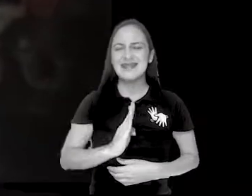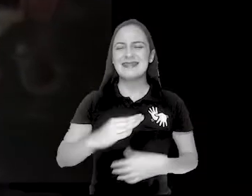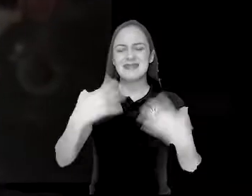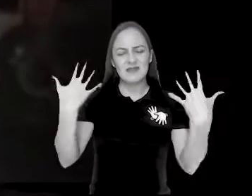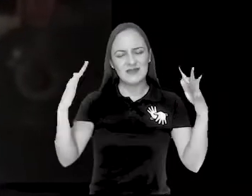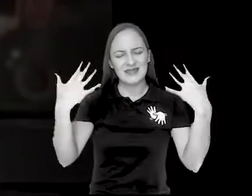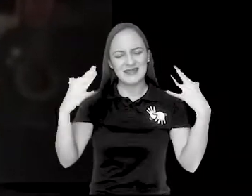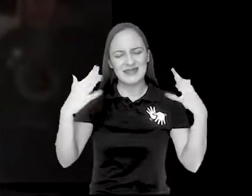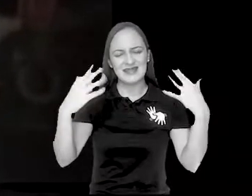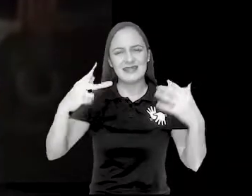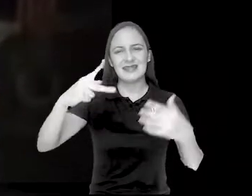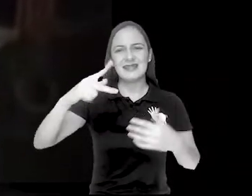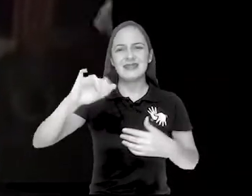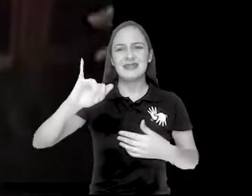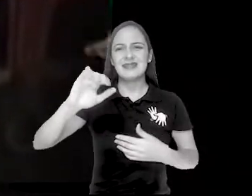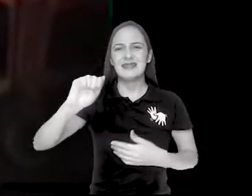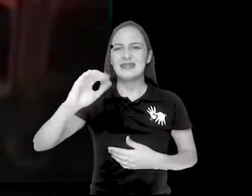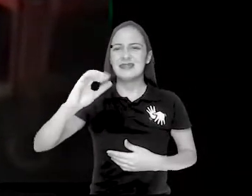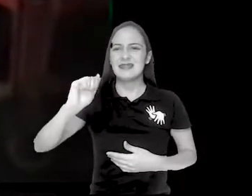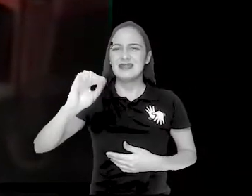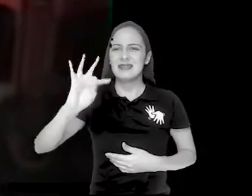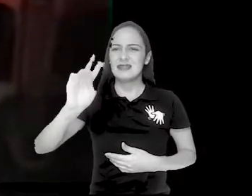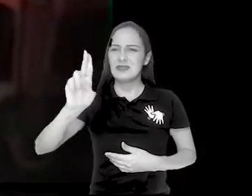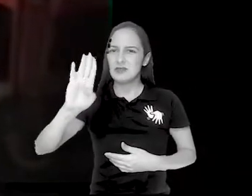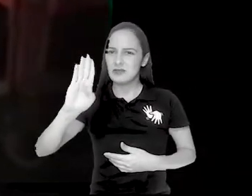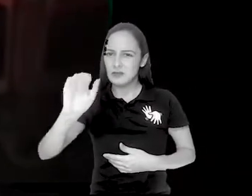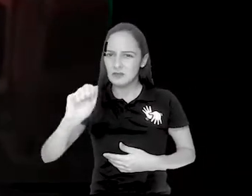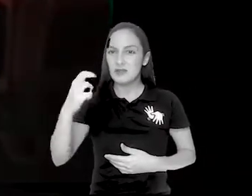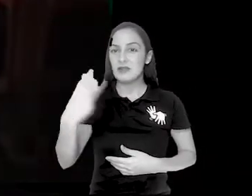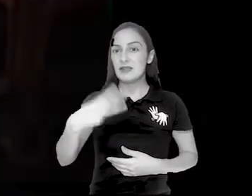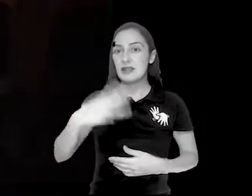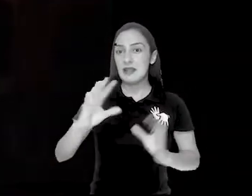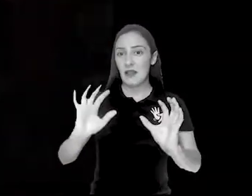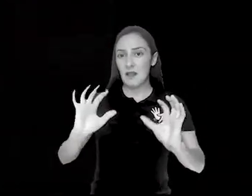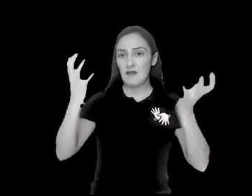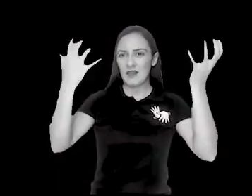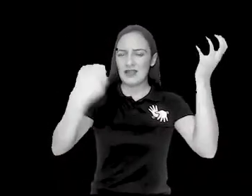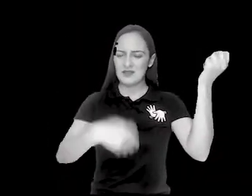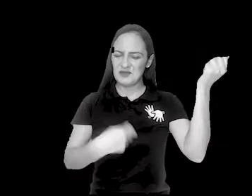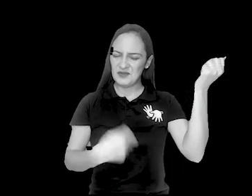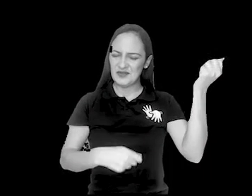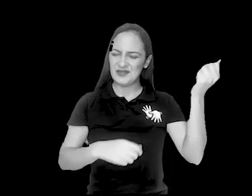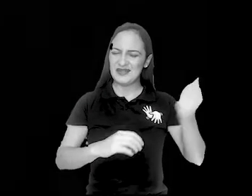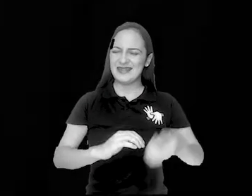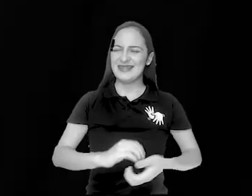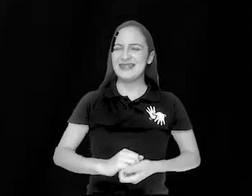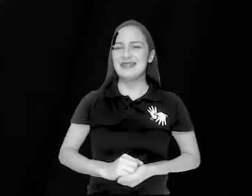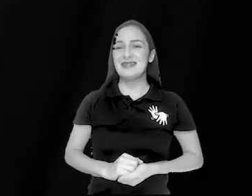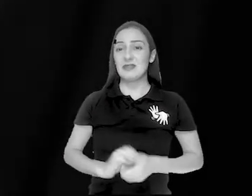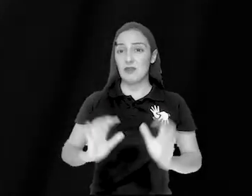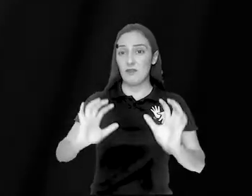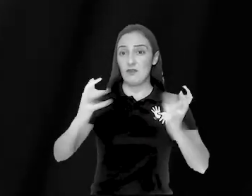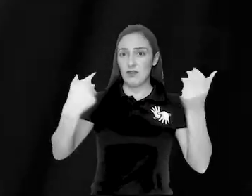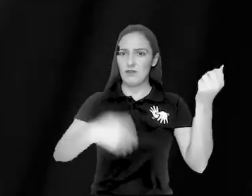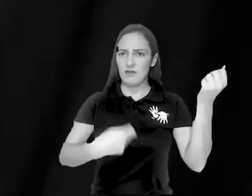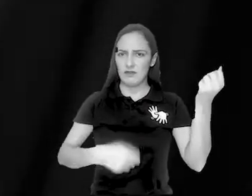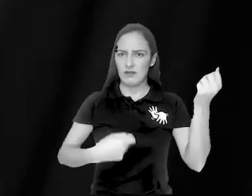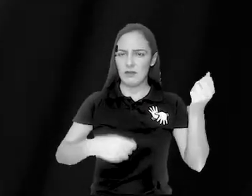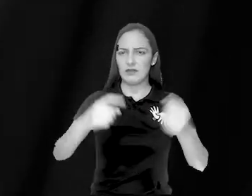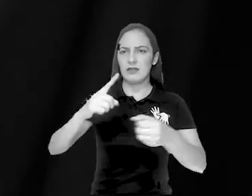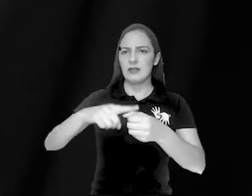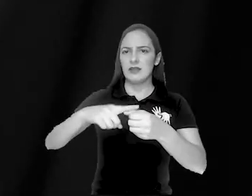Parabéns, Pecatu, por estar recebendo o terceiro Festa Viola! Festival de Viola de